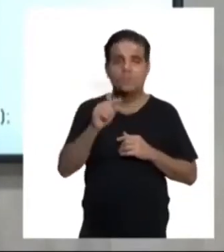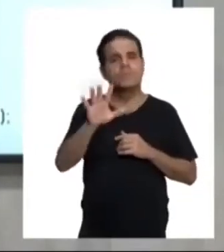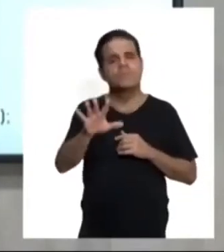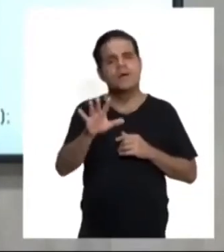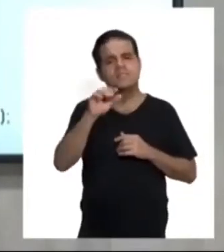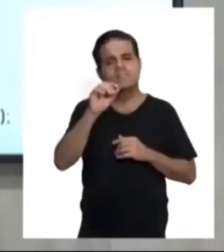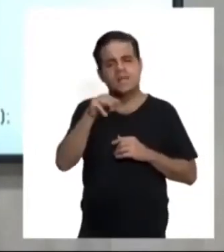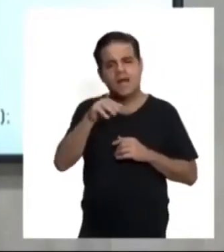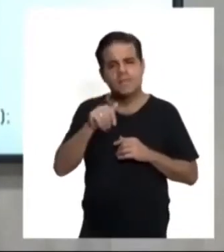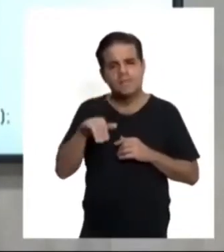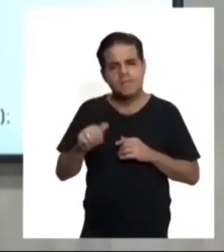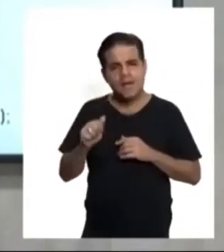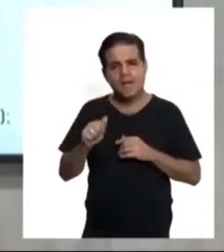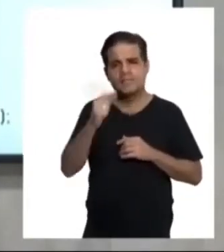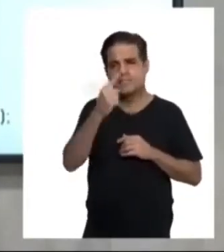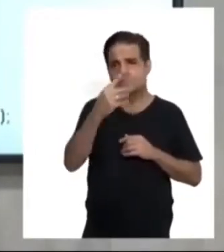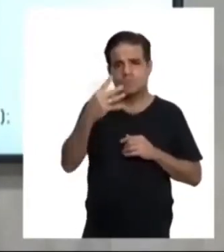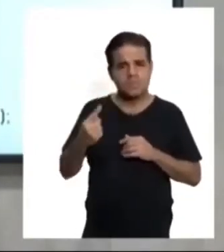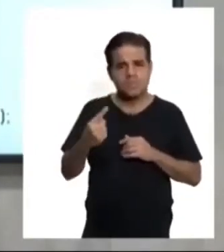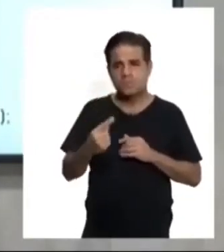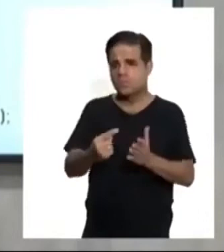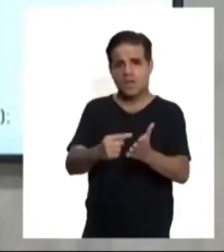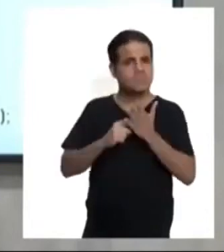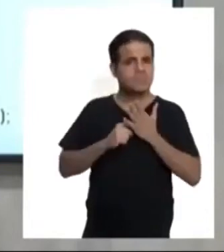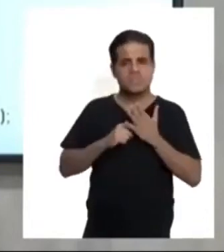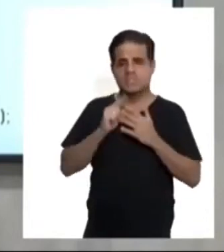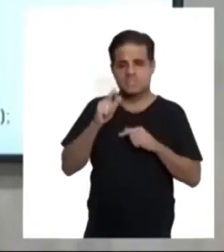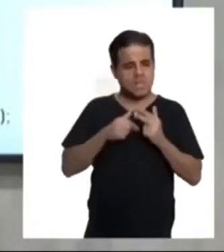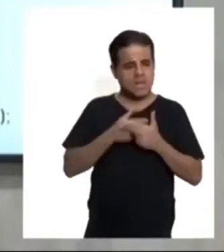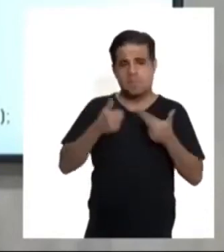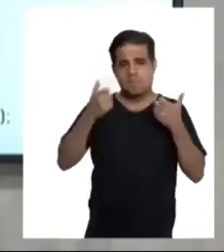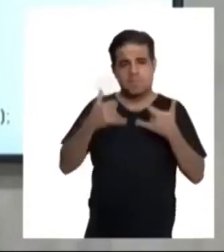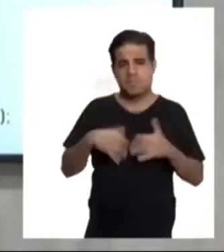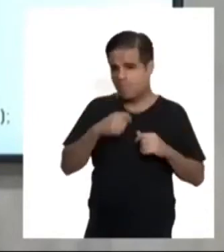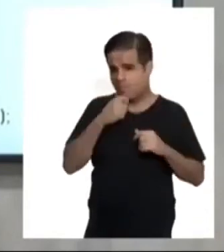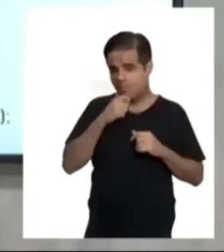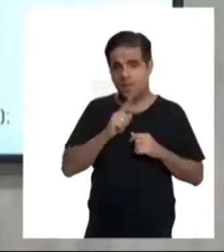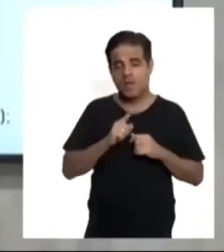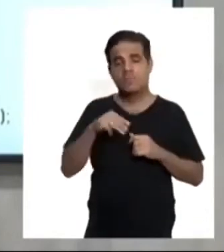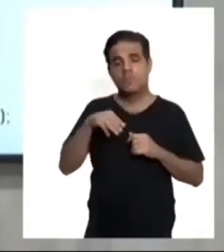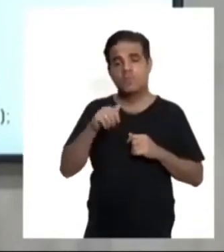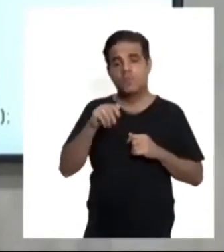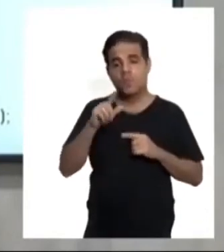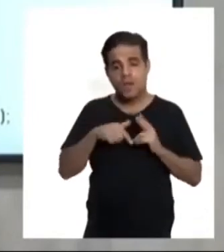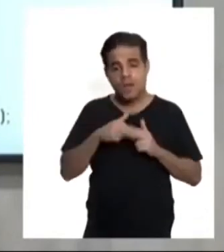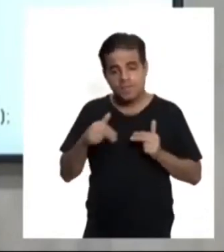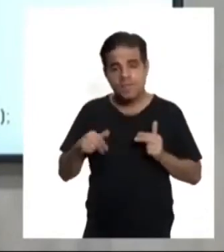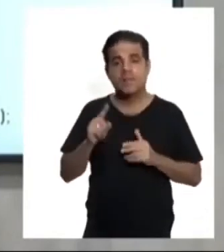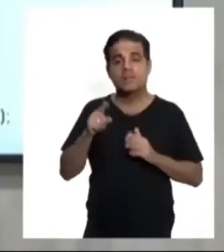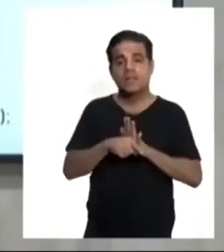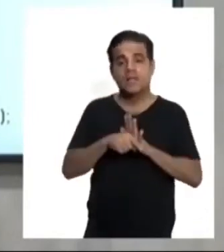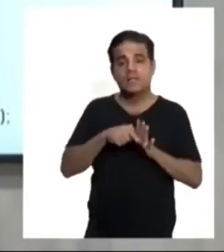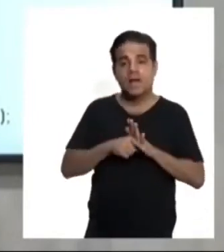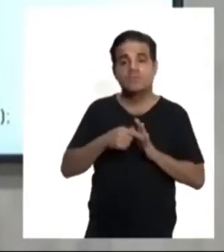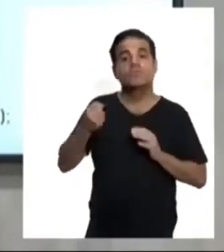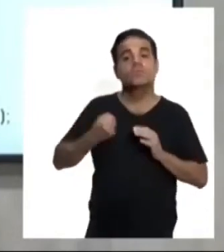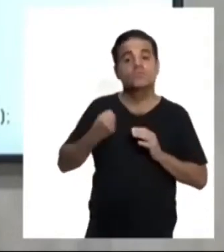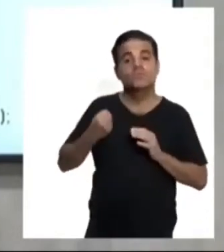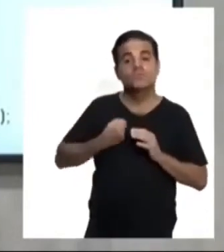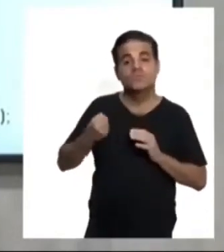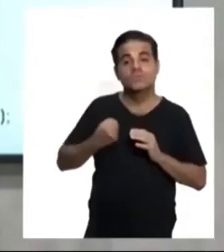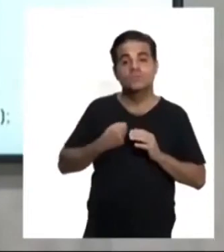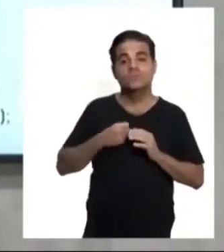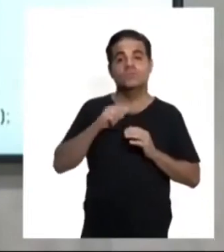a massa 141 não me diz que elemento que é, porque o elemento é analisado pelo número atômico,